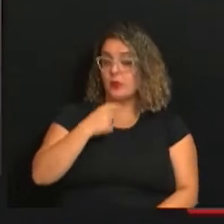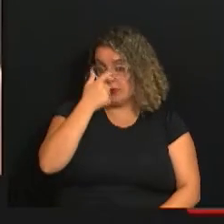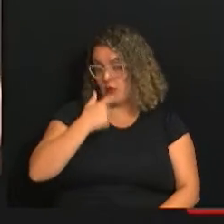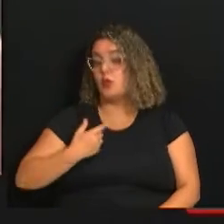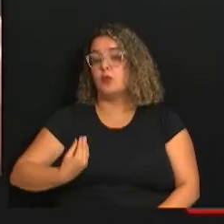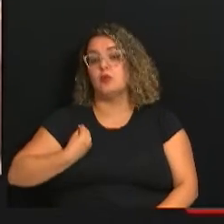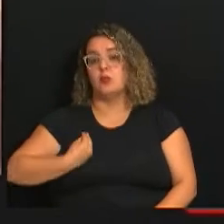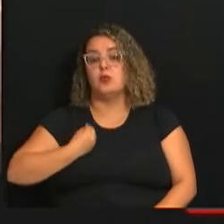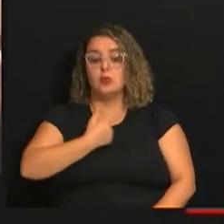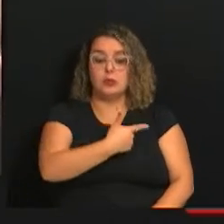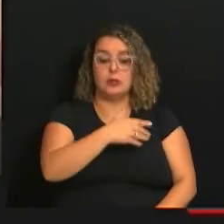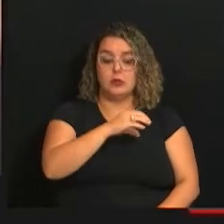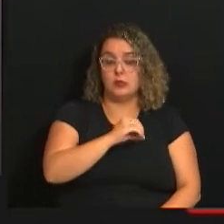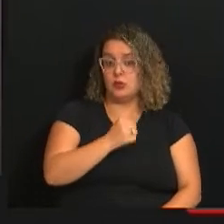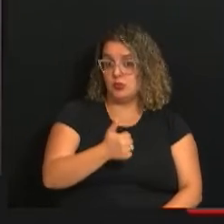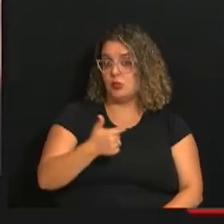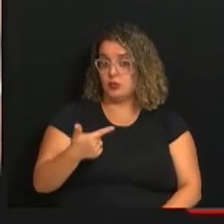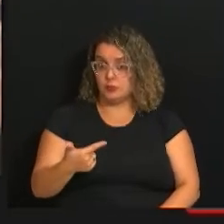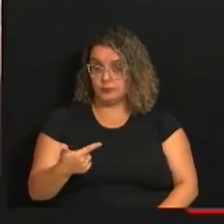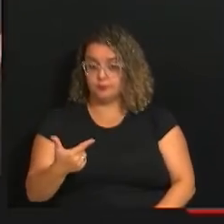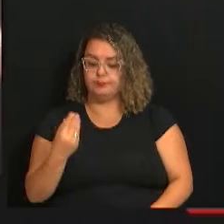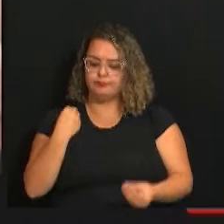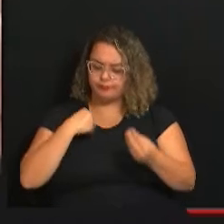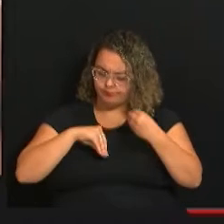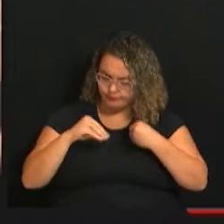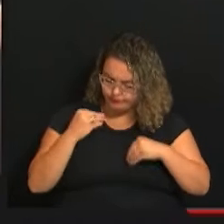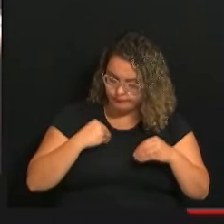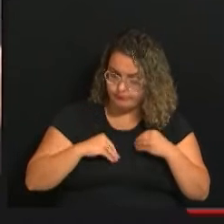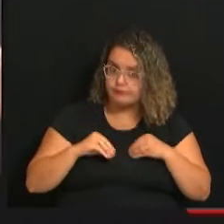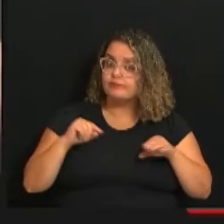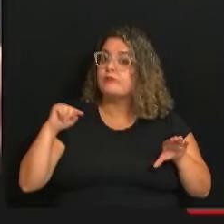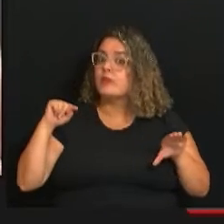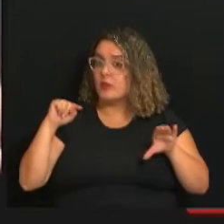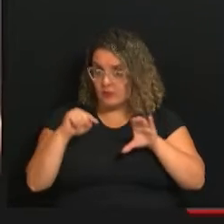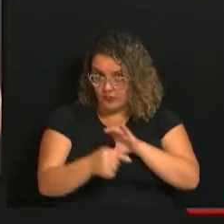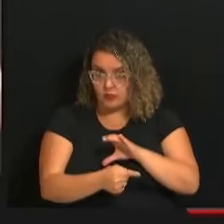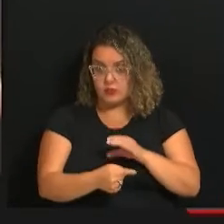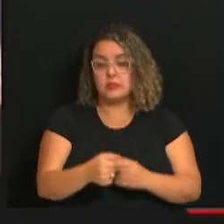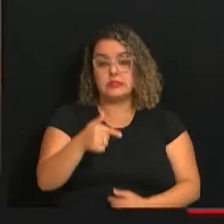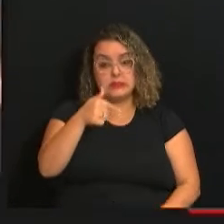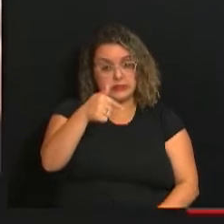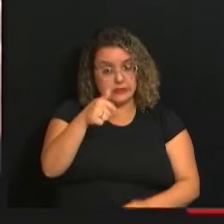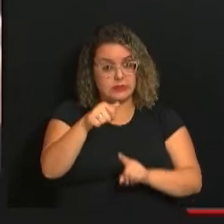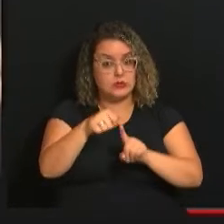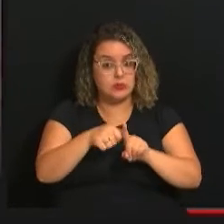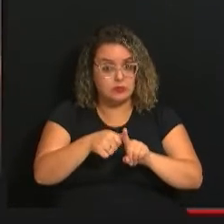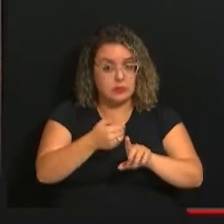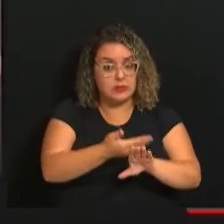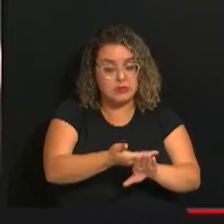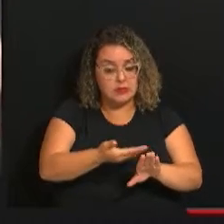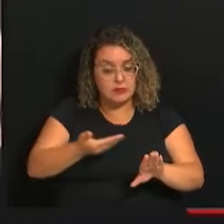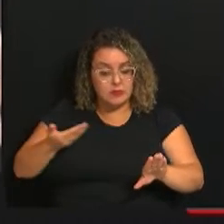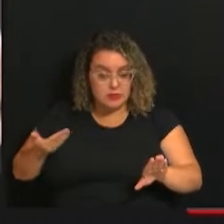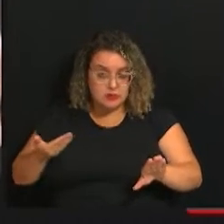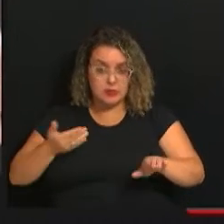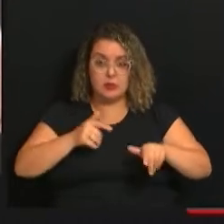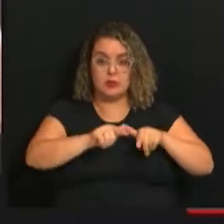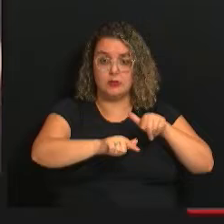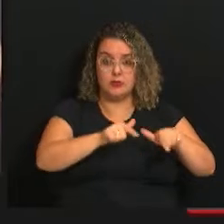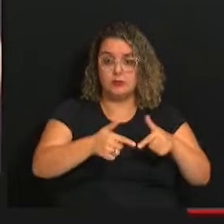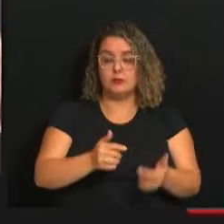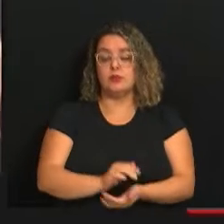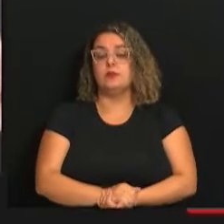o livro Um Caso de Bipolaridade, a roda viva de se conviver com transtorno bipolar? Seja